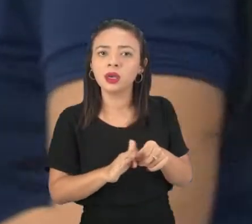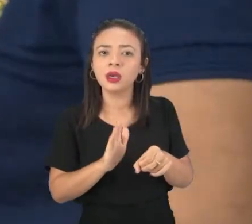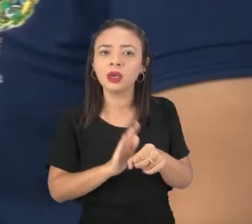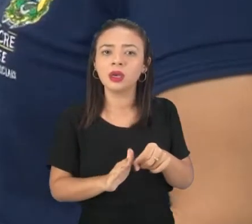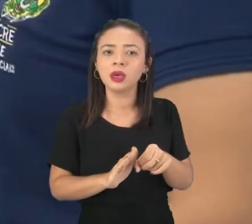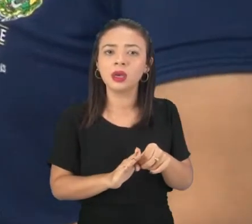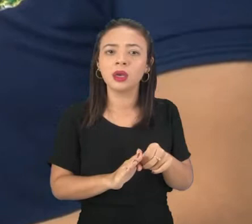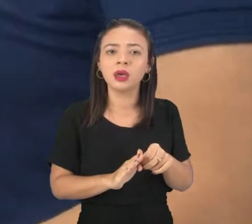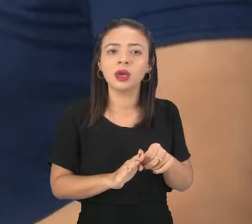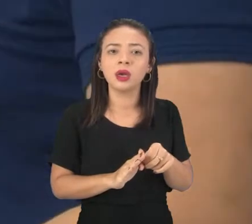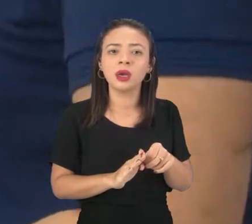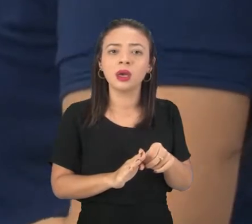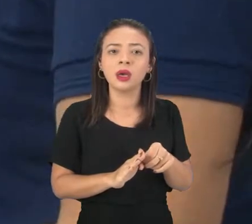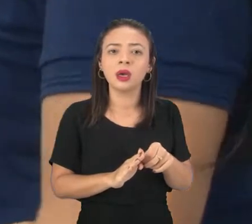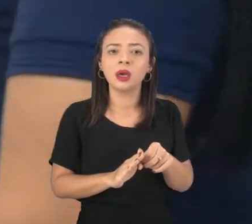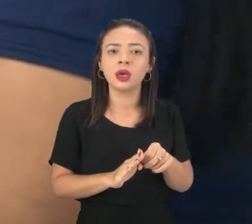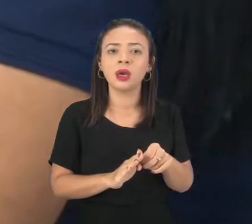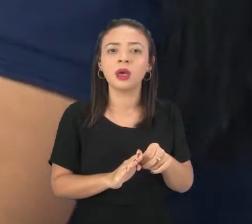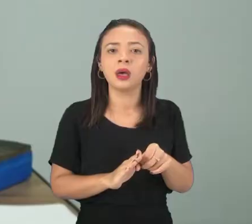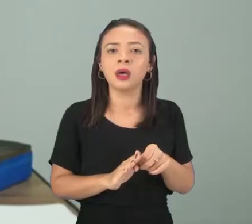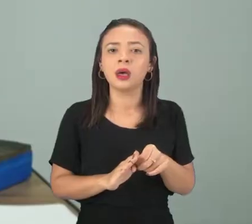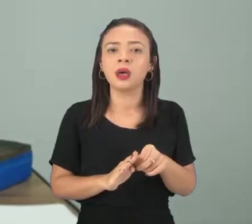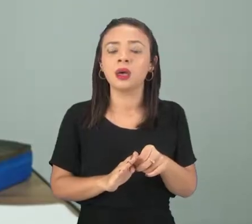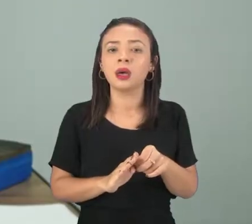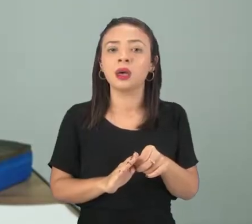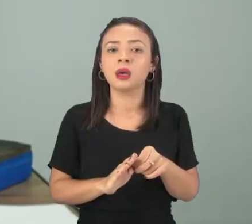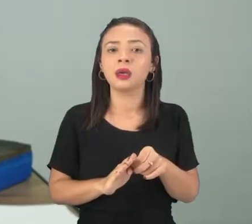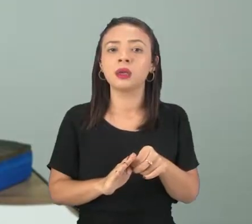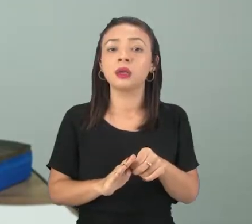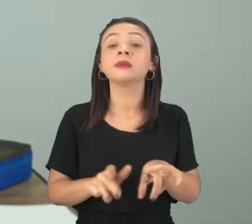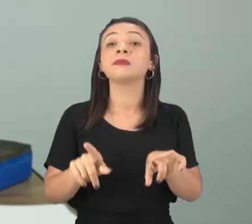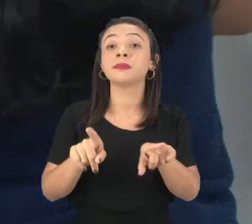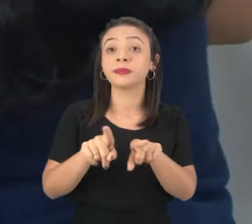informações pra gente poder ter seres qual operação usar